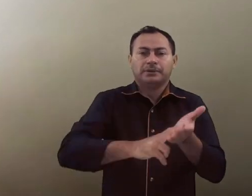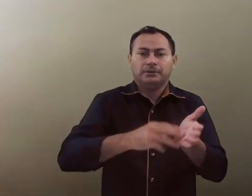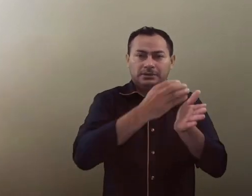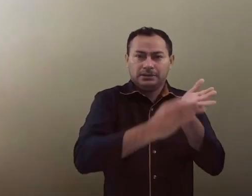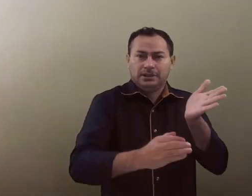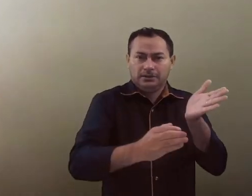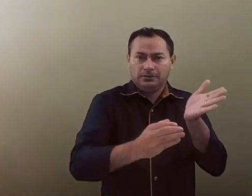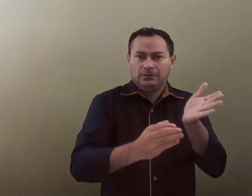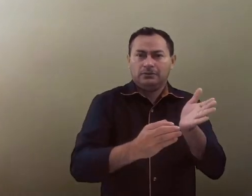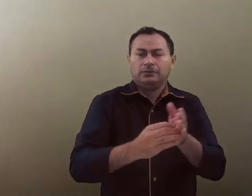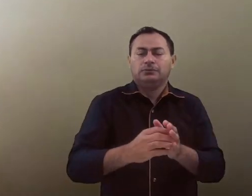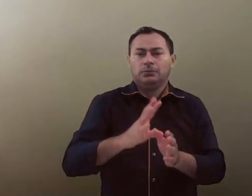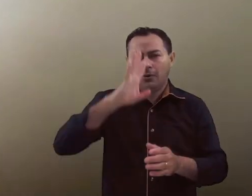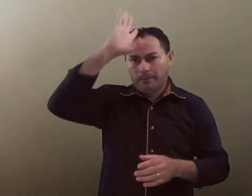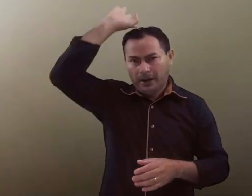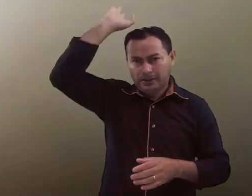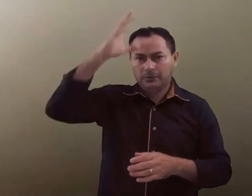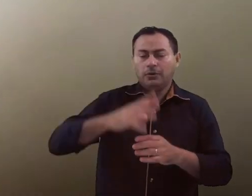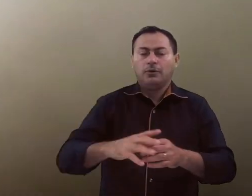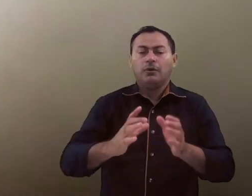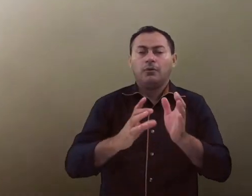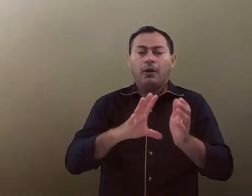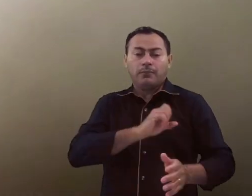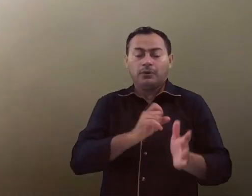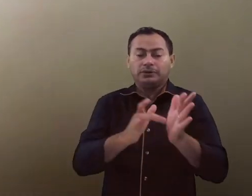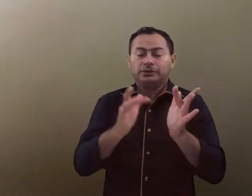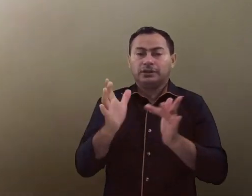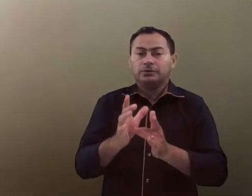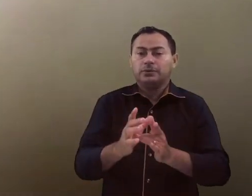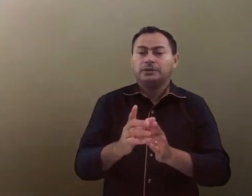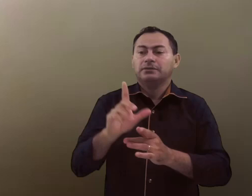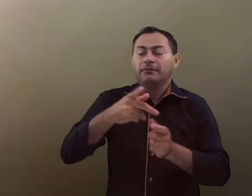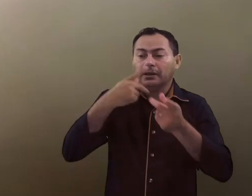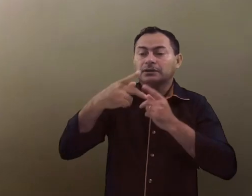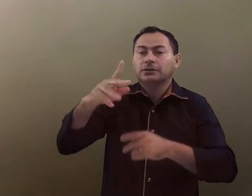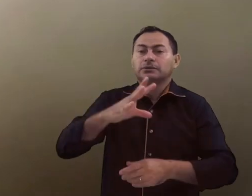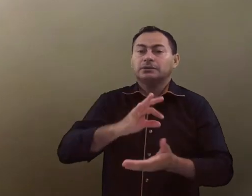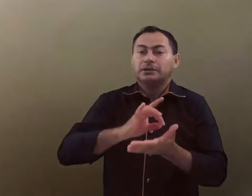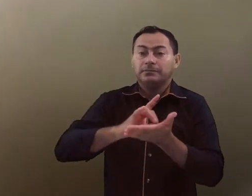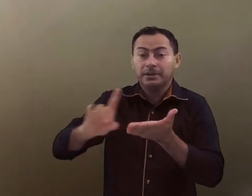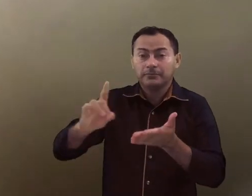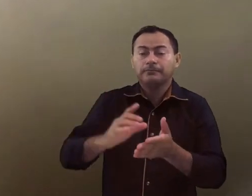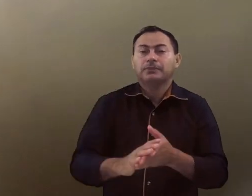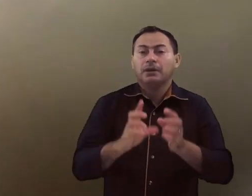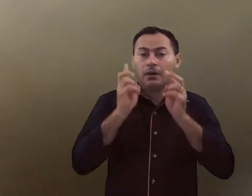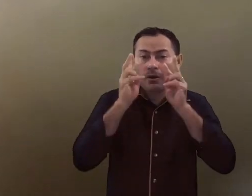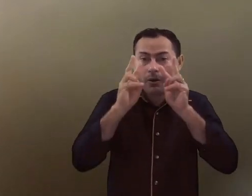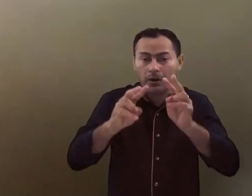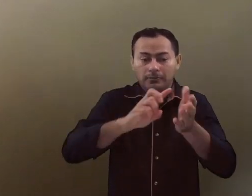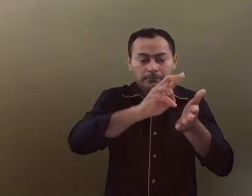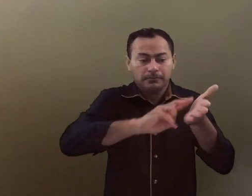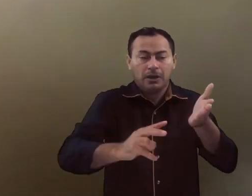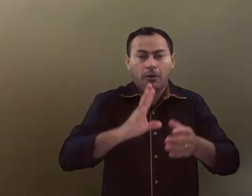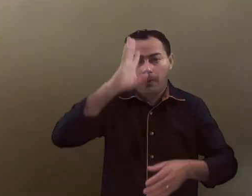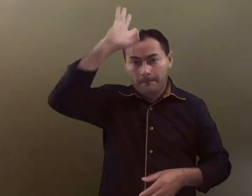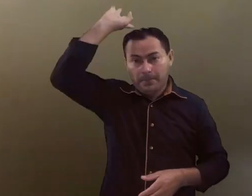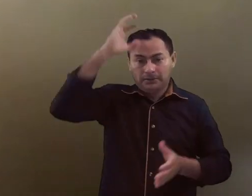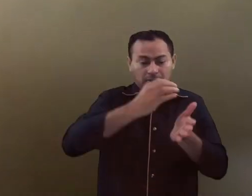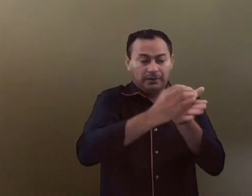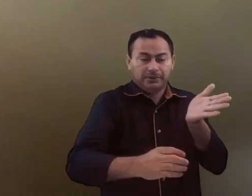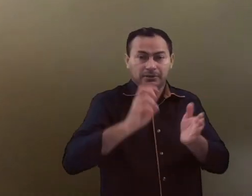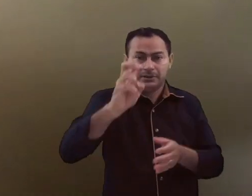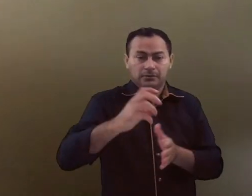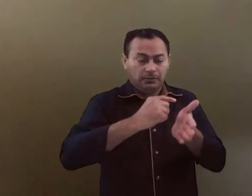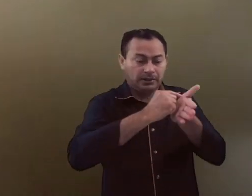Paulo aos Romanos, a descrição do amor de Jesus por nós quando éramos seus inimigos. Acompanhe comigo a leitura de